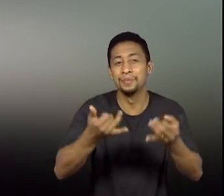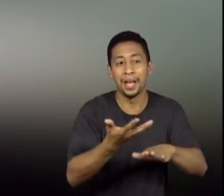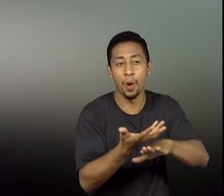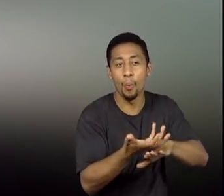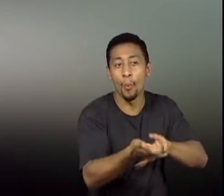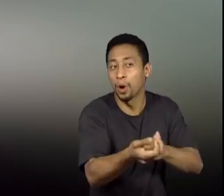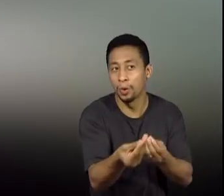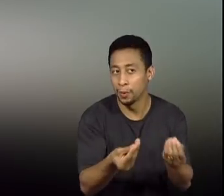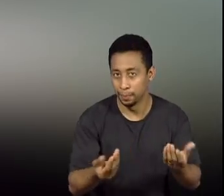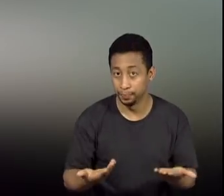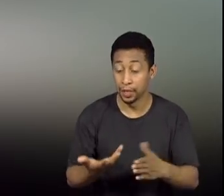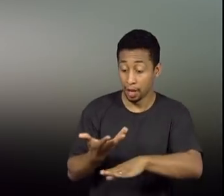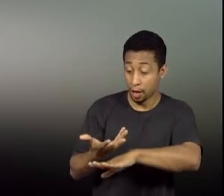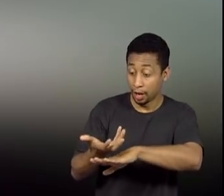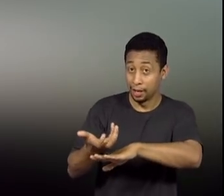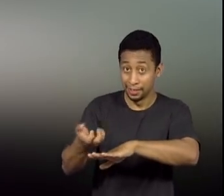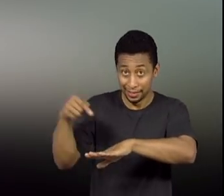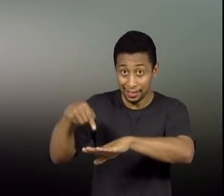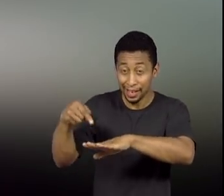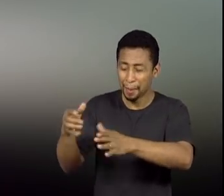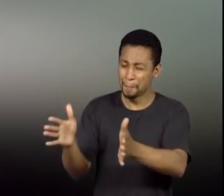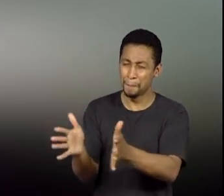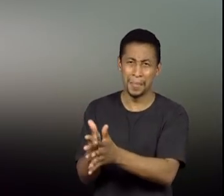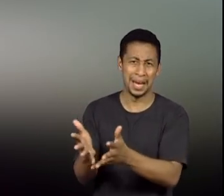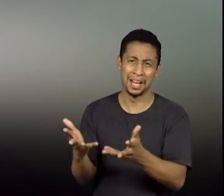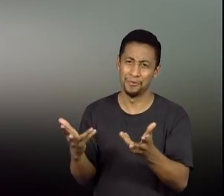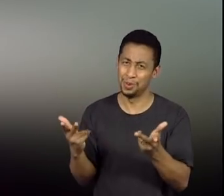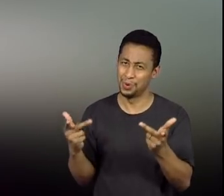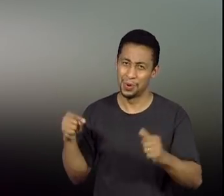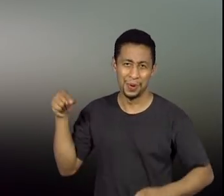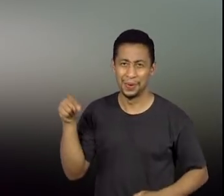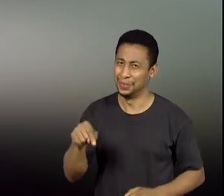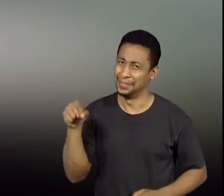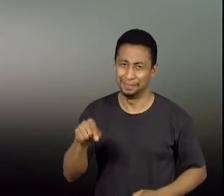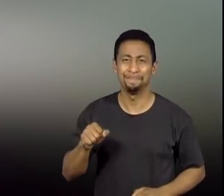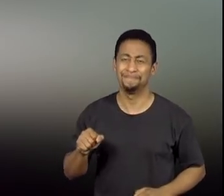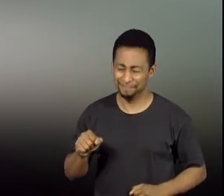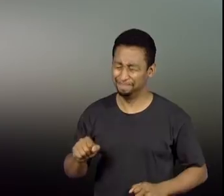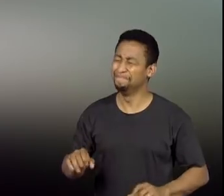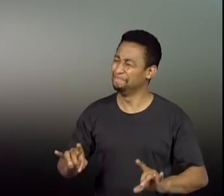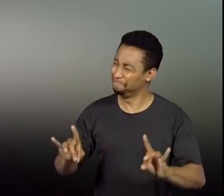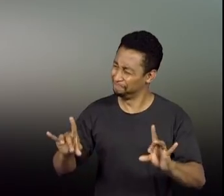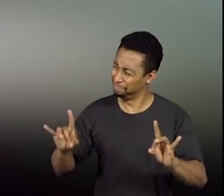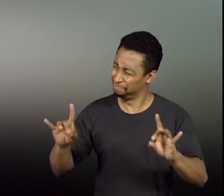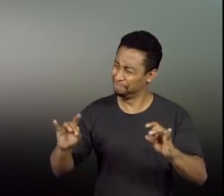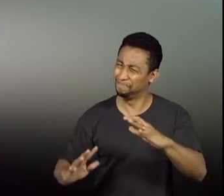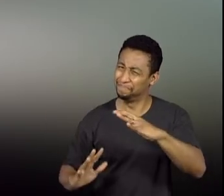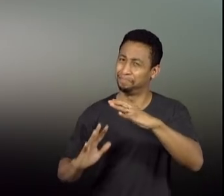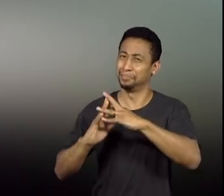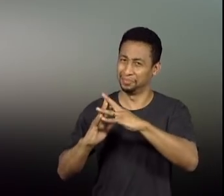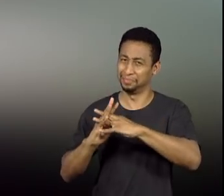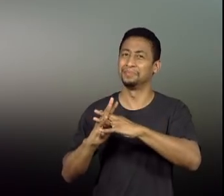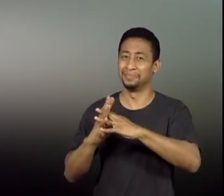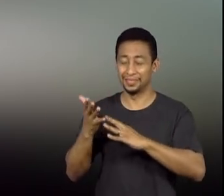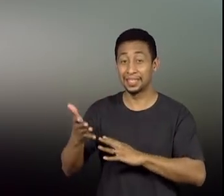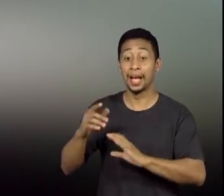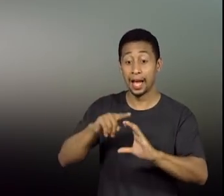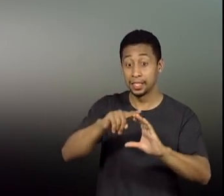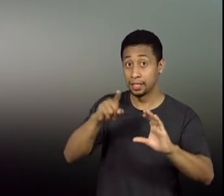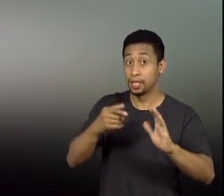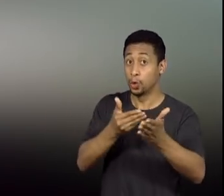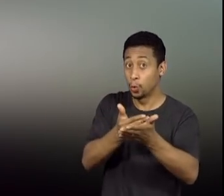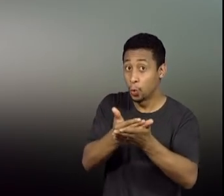A caatinga é maravilhosa, a caatinga é espetacular. A ciência está descobrindo